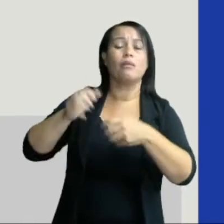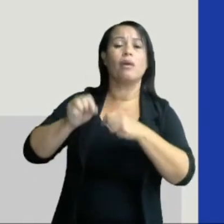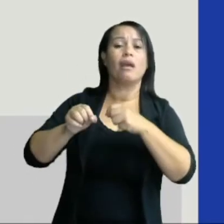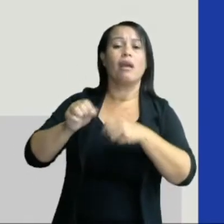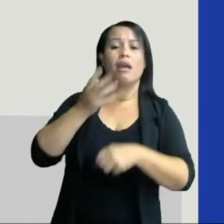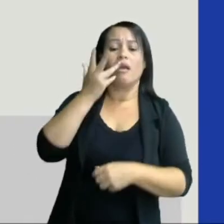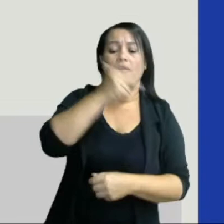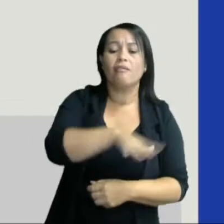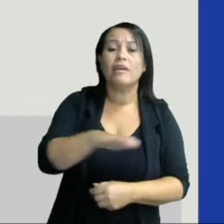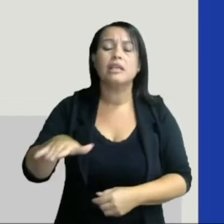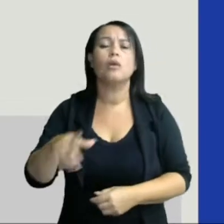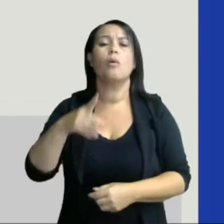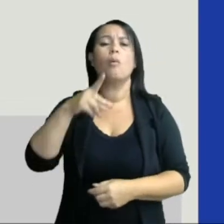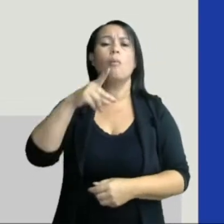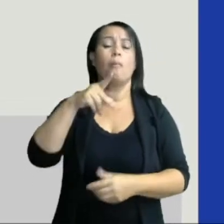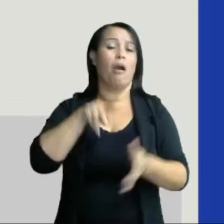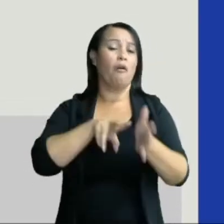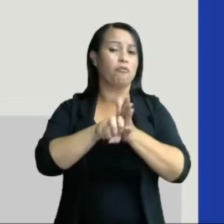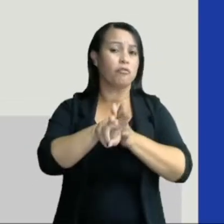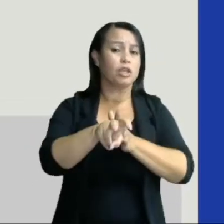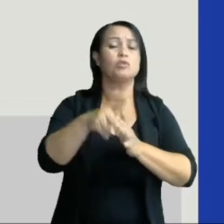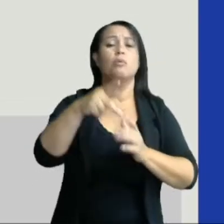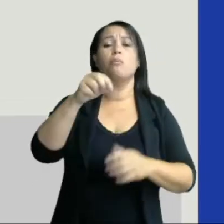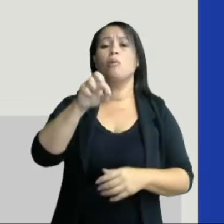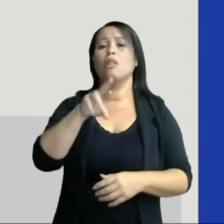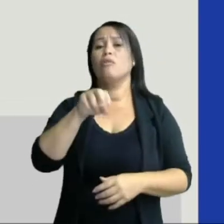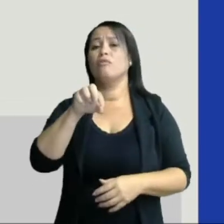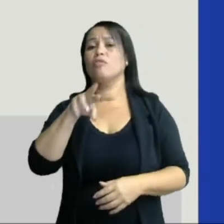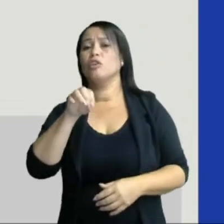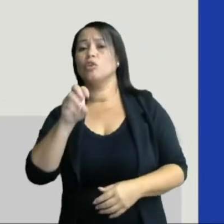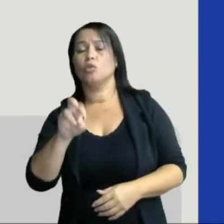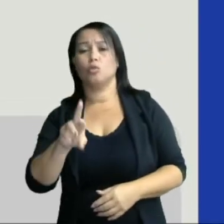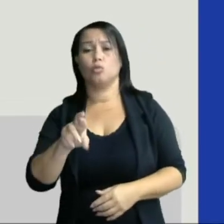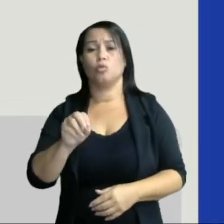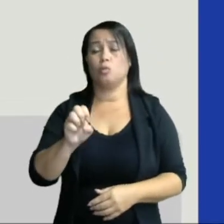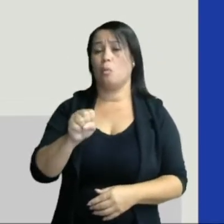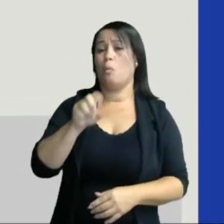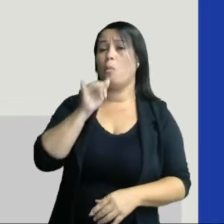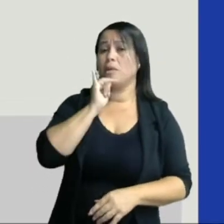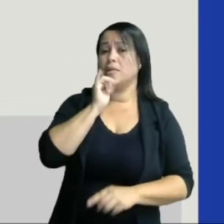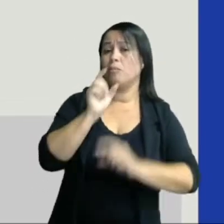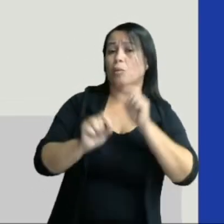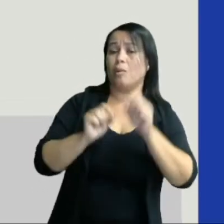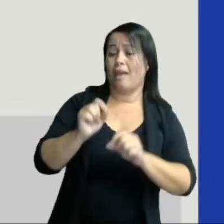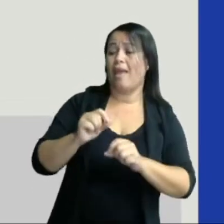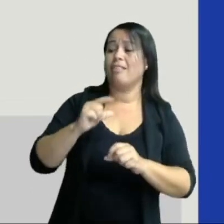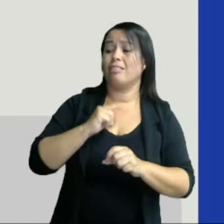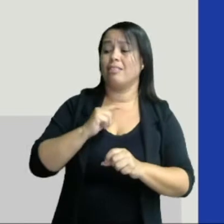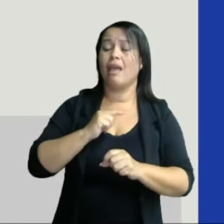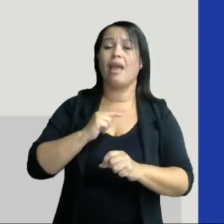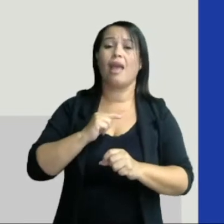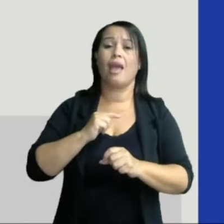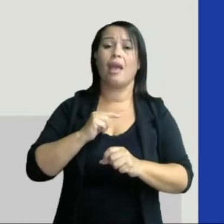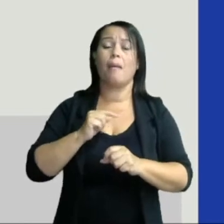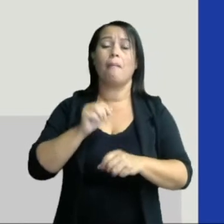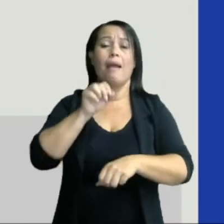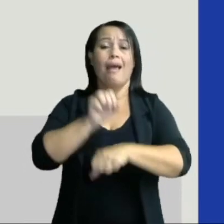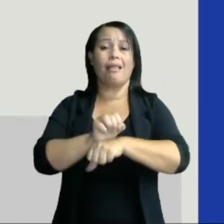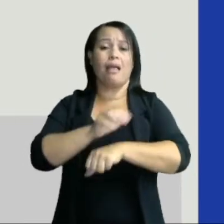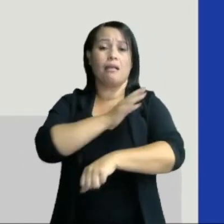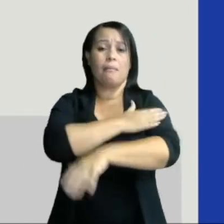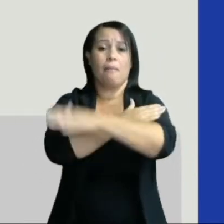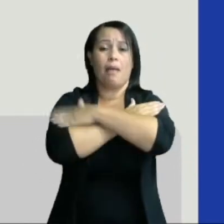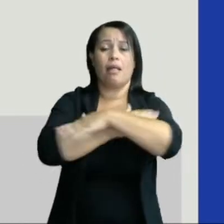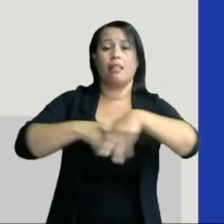chamado poliovírus que destrói os neurônios, causando paraplegia, ou seja, paralisia dos dois braços e das